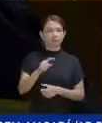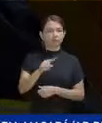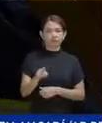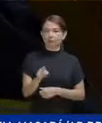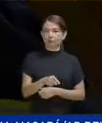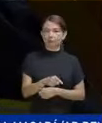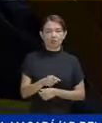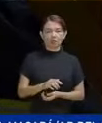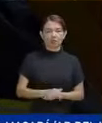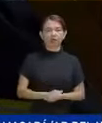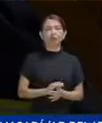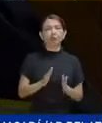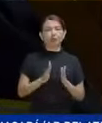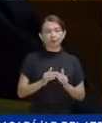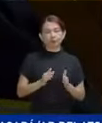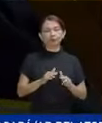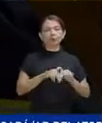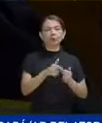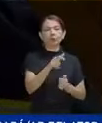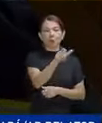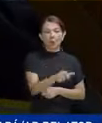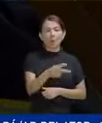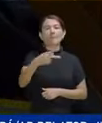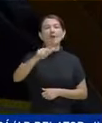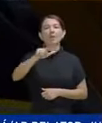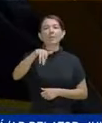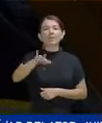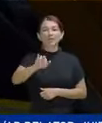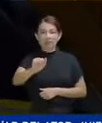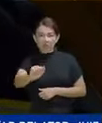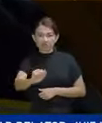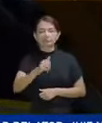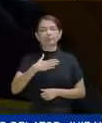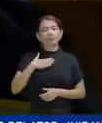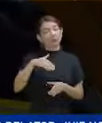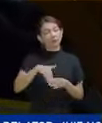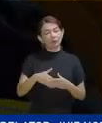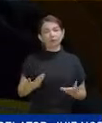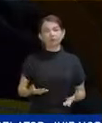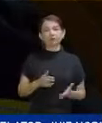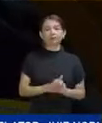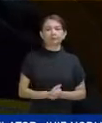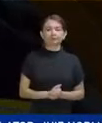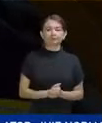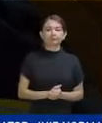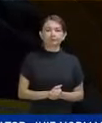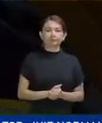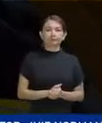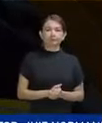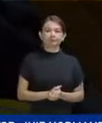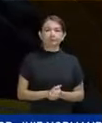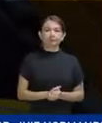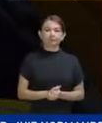nulidade impetrada por Palmira das Neves Bittencourt. É como eu voto, Excelência.